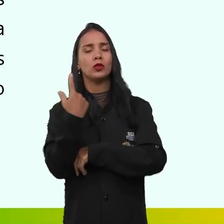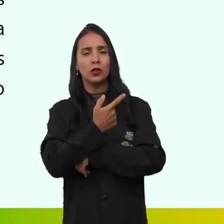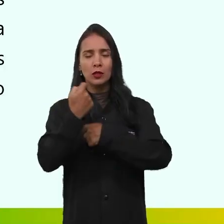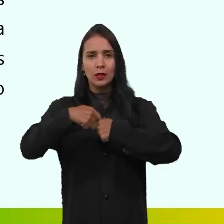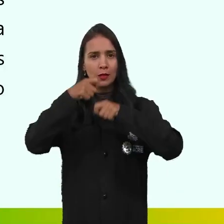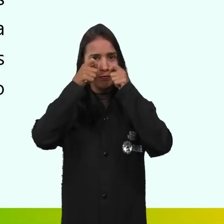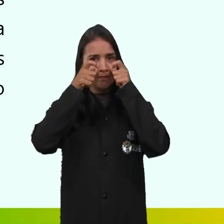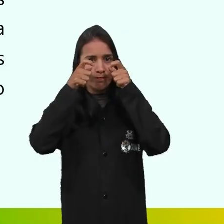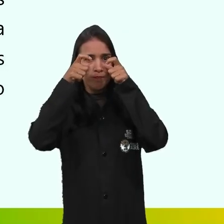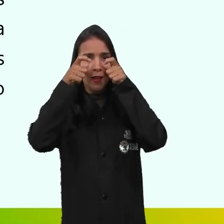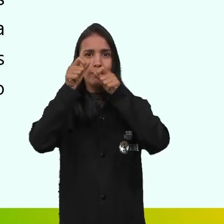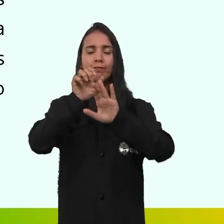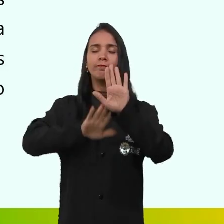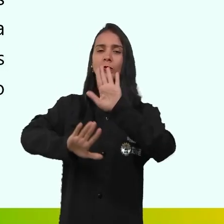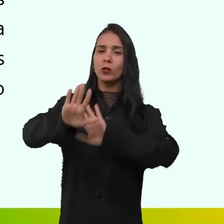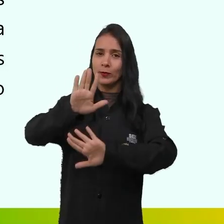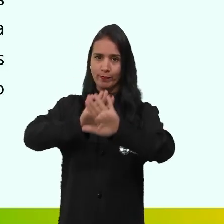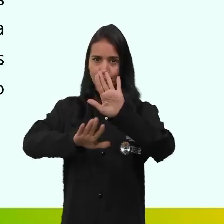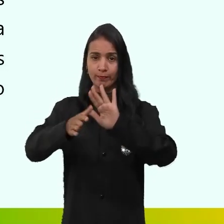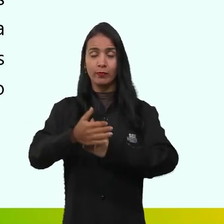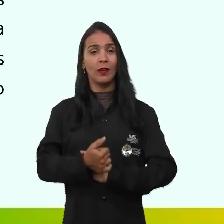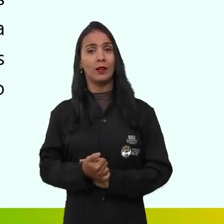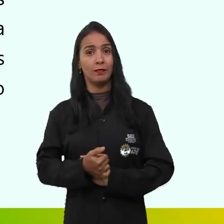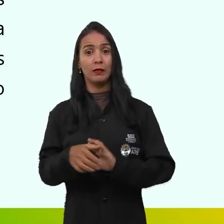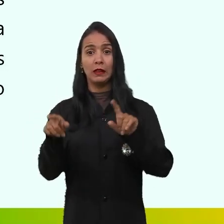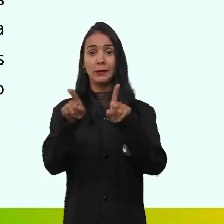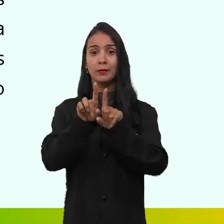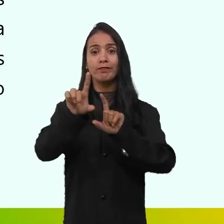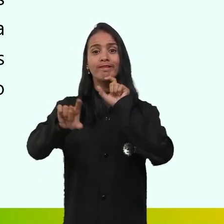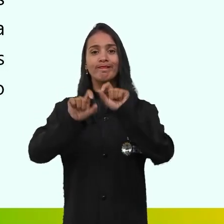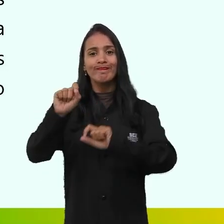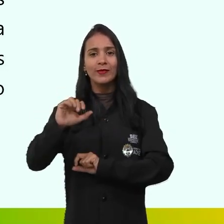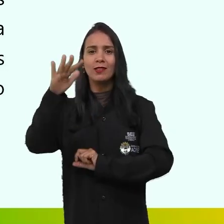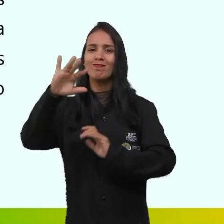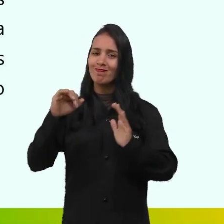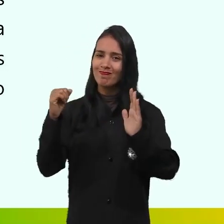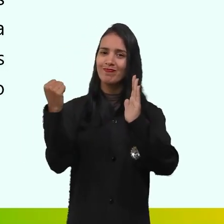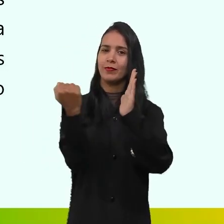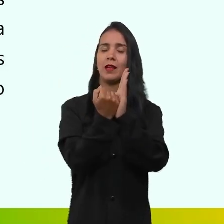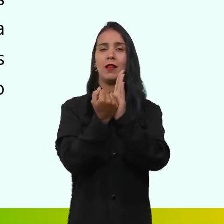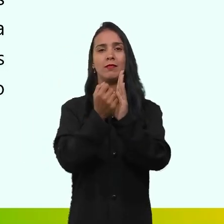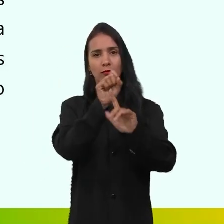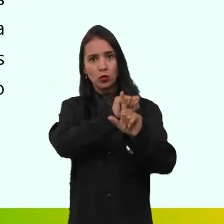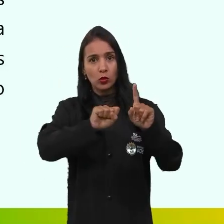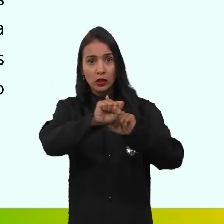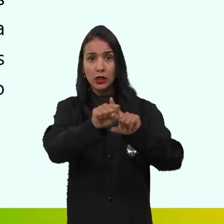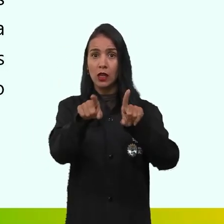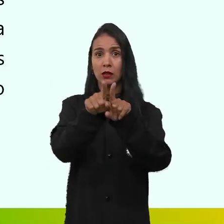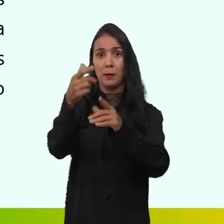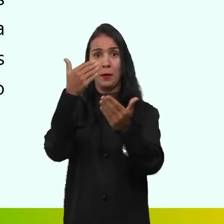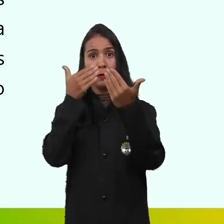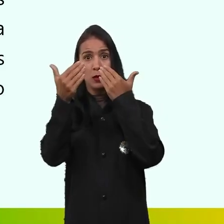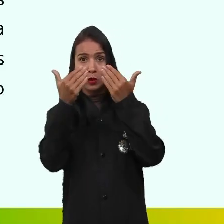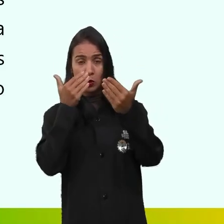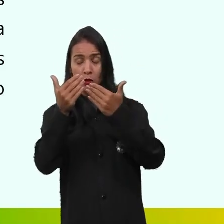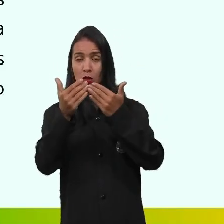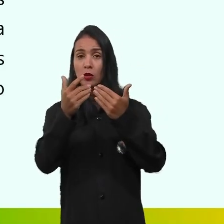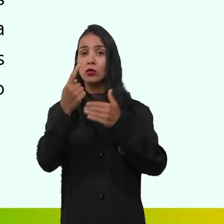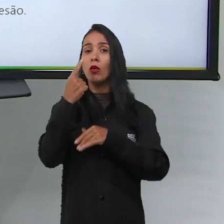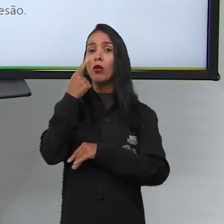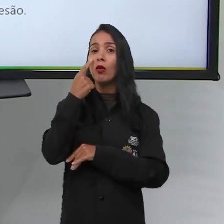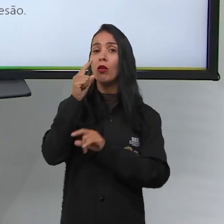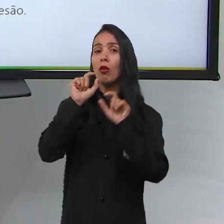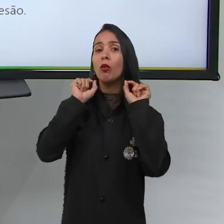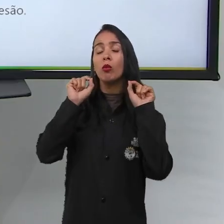aparece para vocês as consequências sociais e psicológicas da fake news. O que é que eu estou